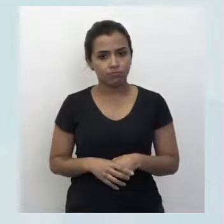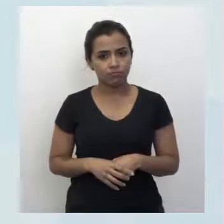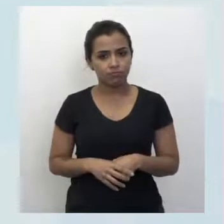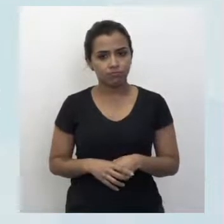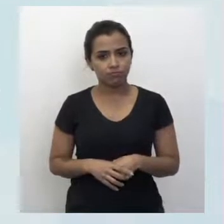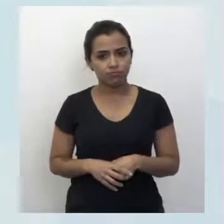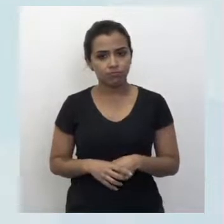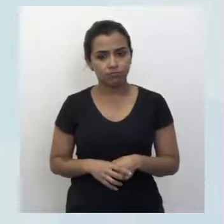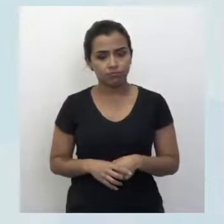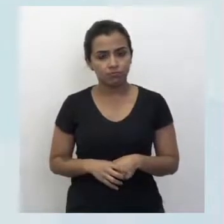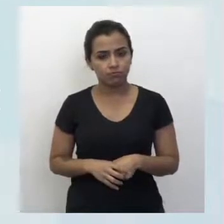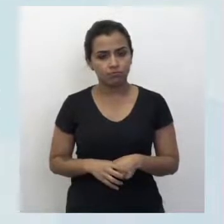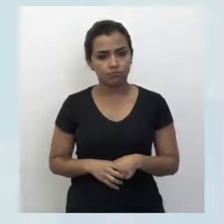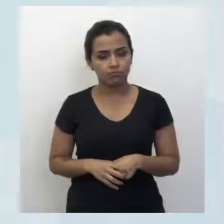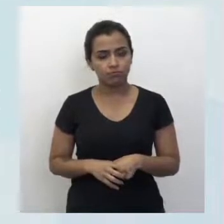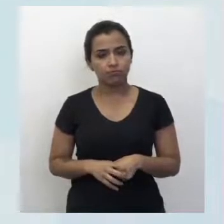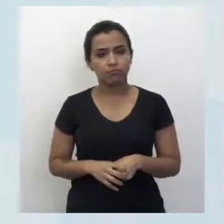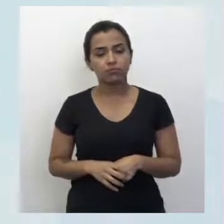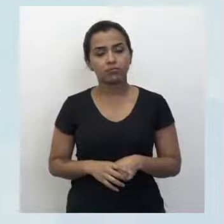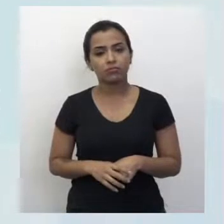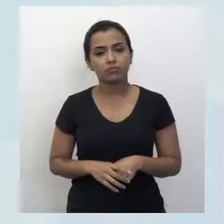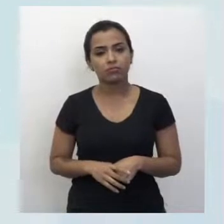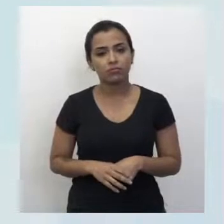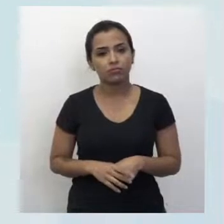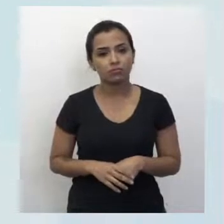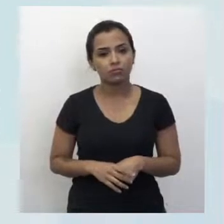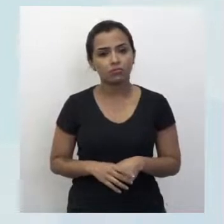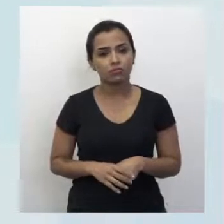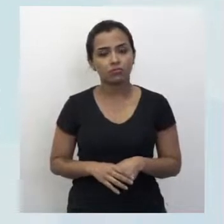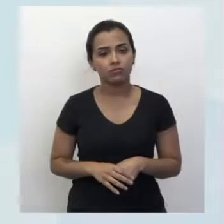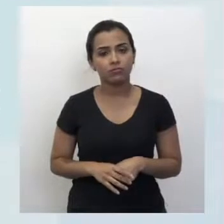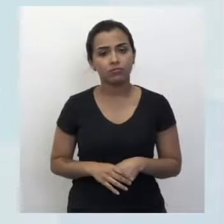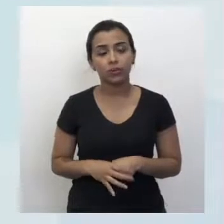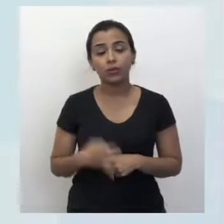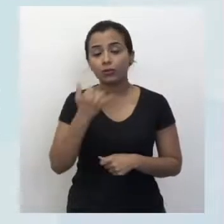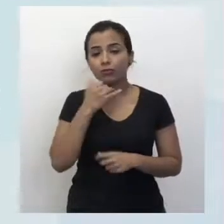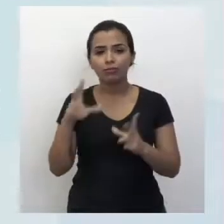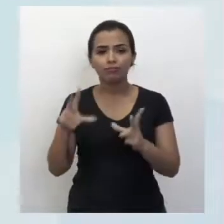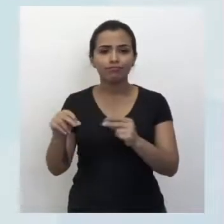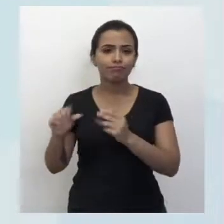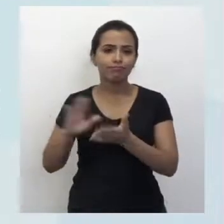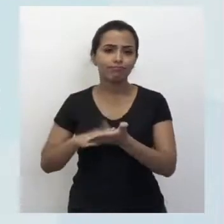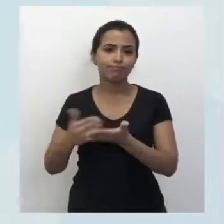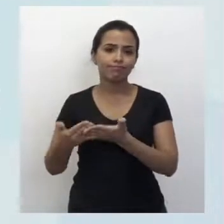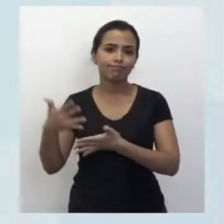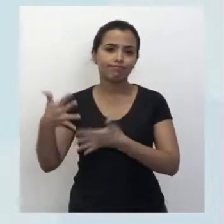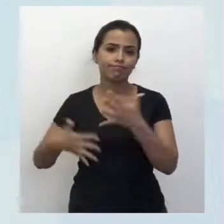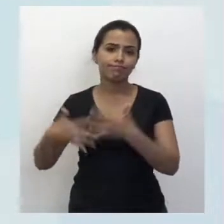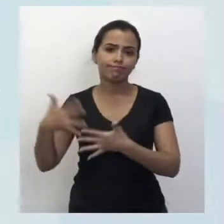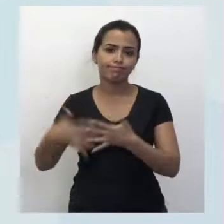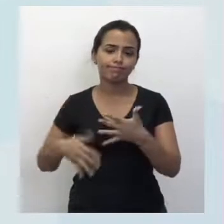pequeno trecho que eu trouxe, de Pai contra Mãe, Machado de Assis escreve assim: